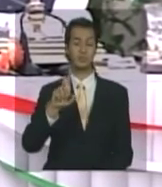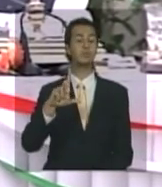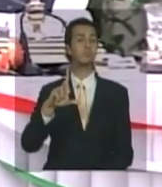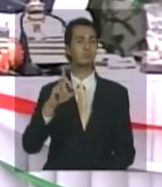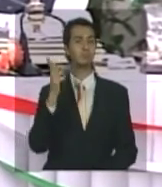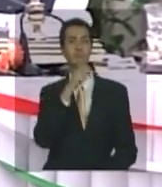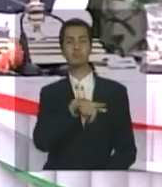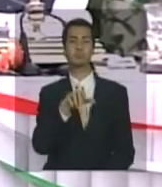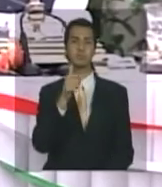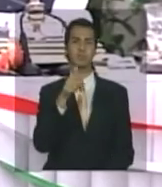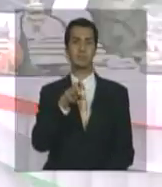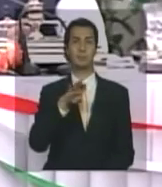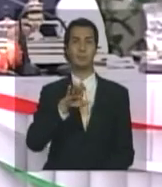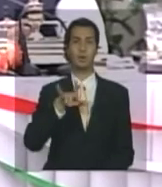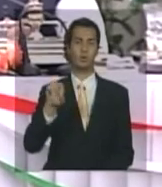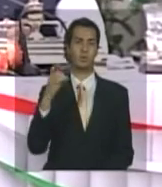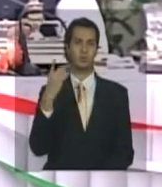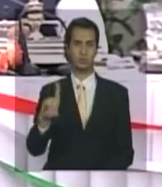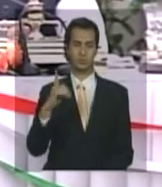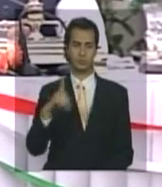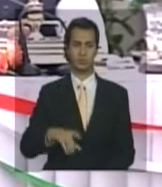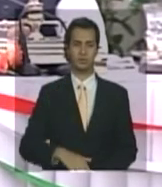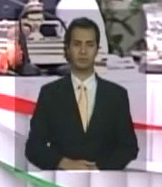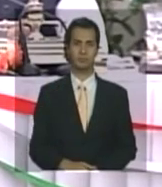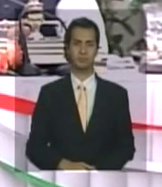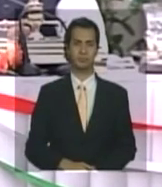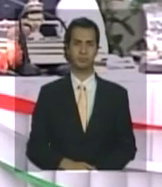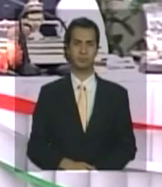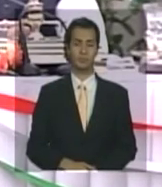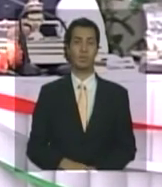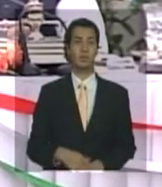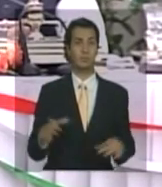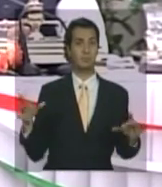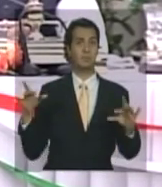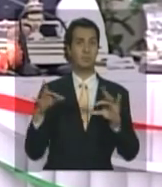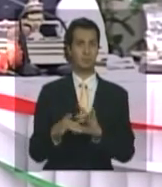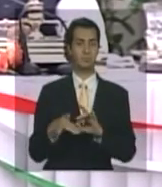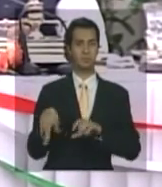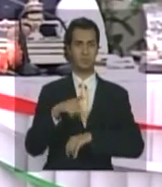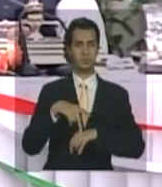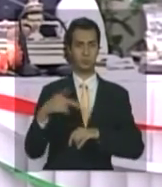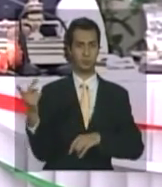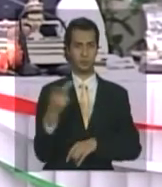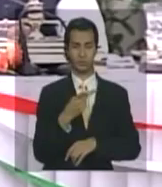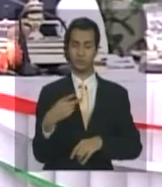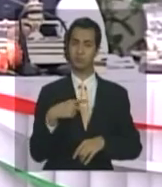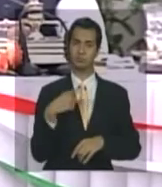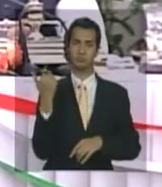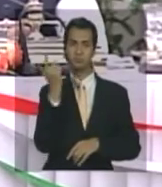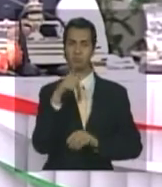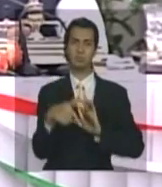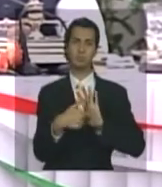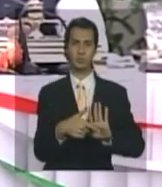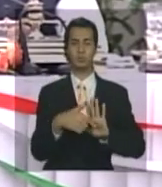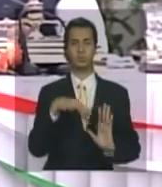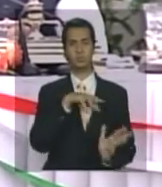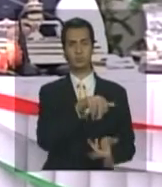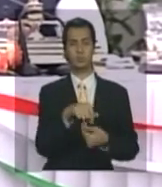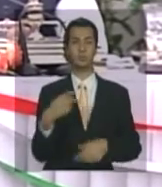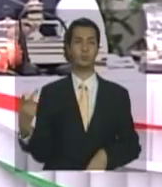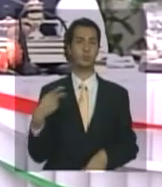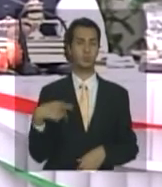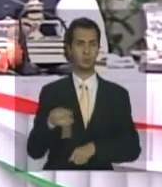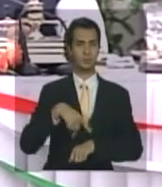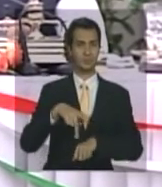bilateral até 2015. Uma parceria que tem reflexos no cenário internacional. Para Dilma, os dois países também